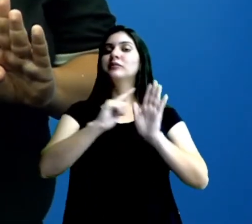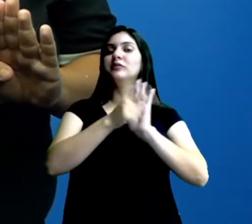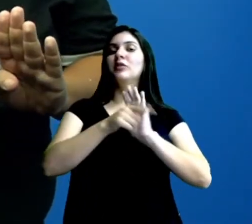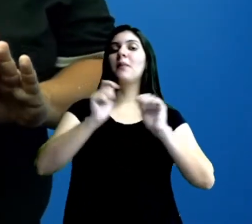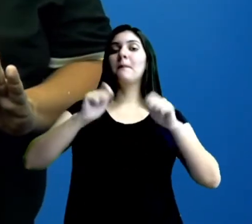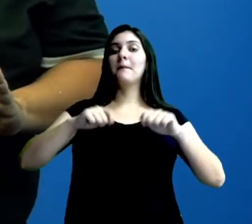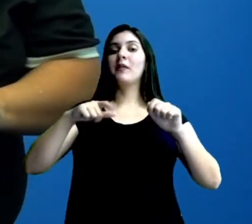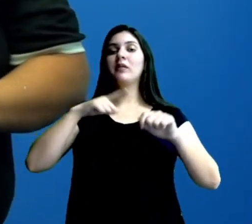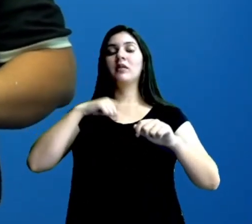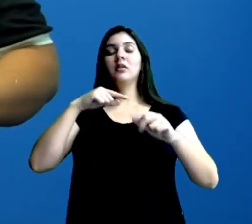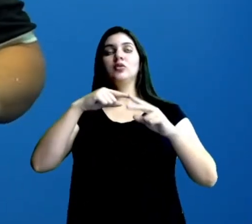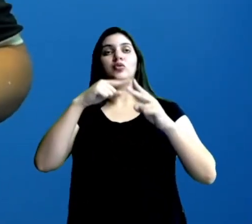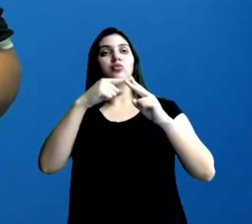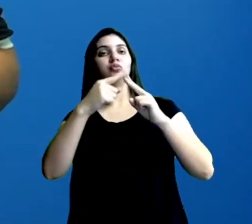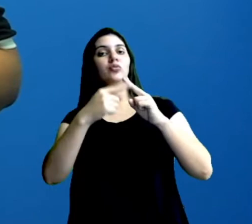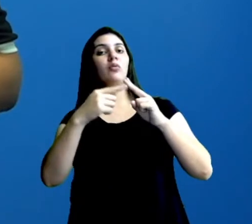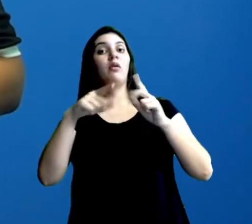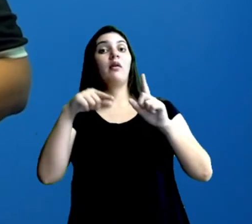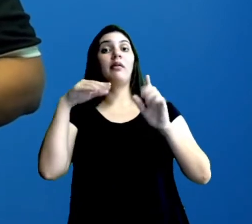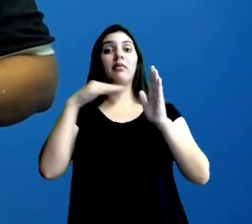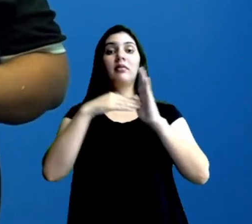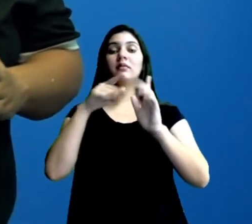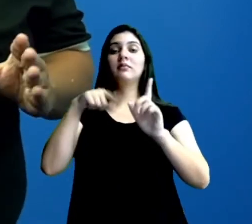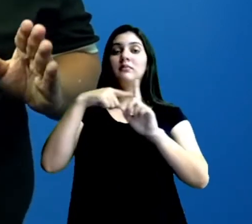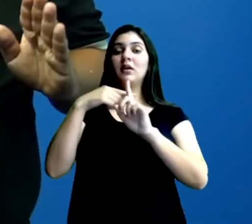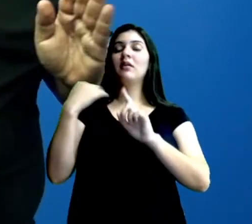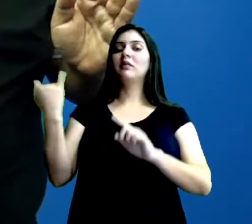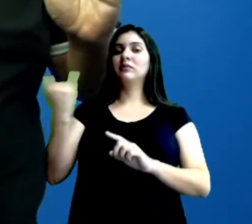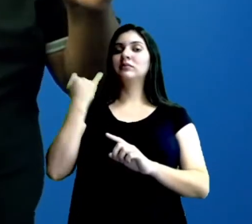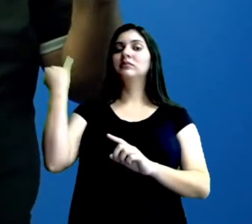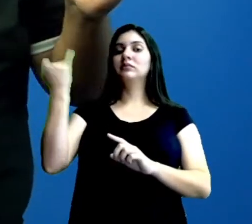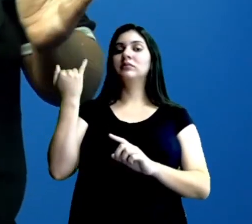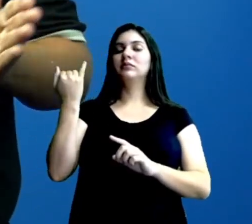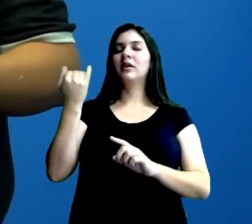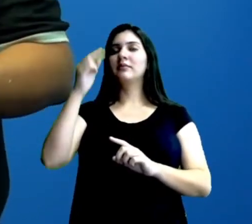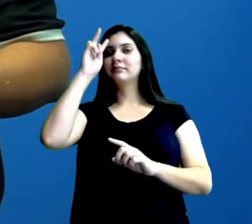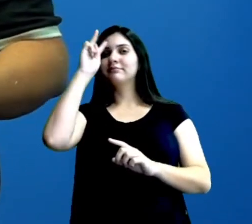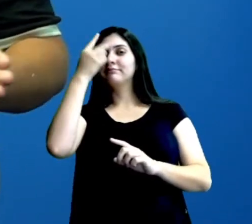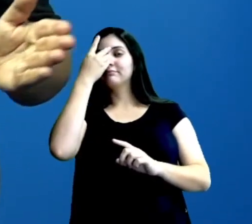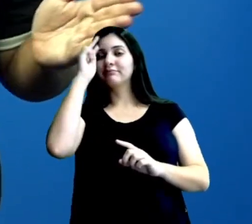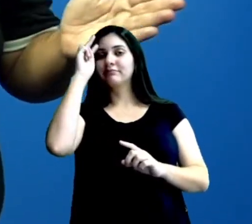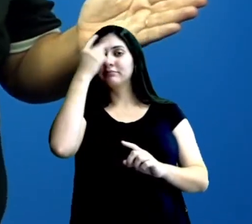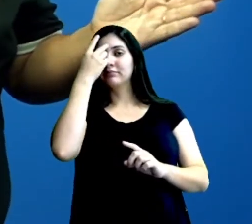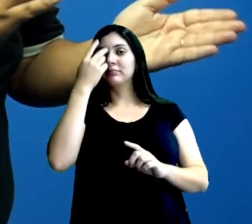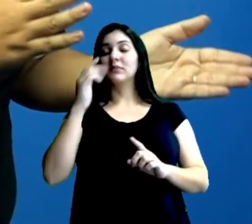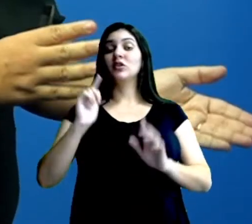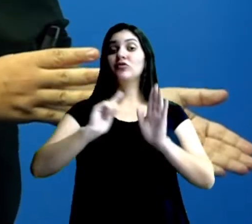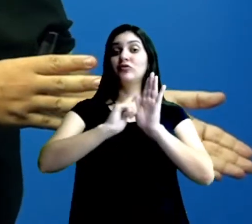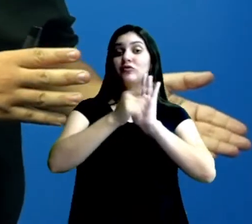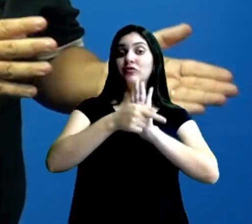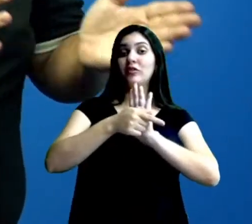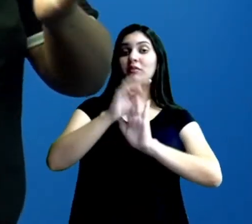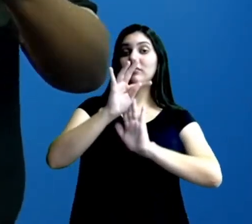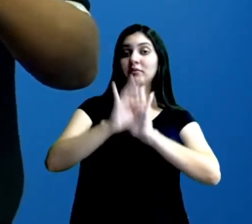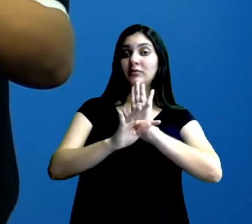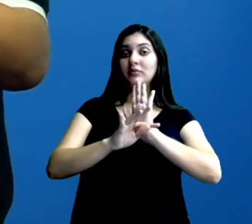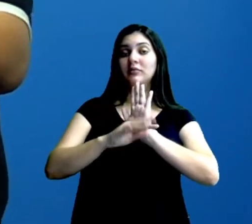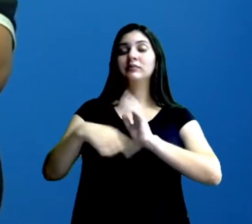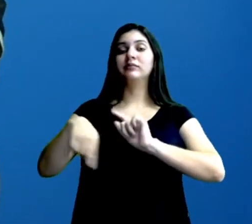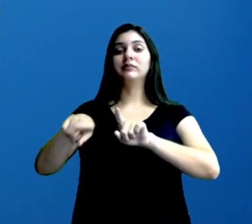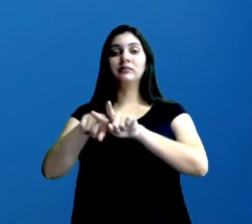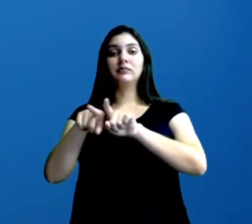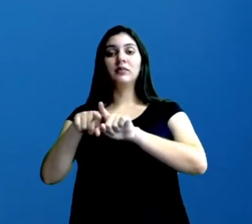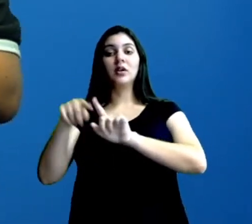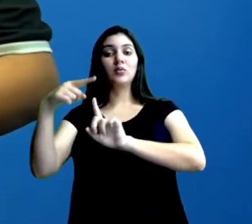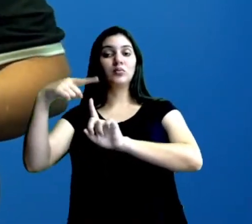ter até mais, né? Então, é importante para a gente não confundir gênero textual com o tipo